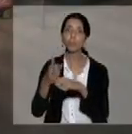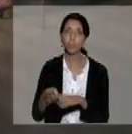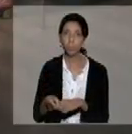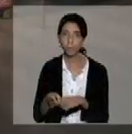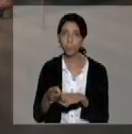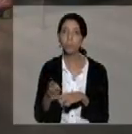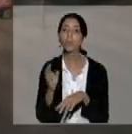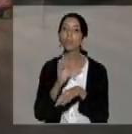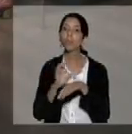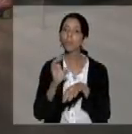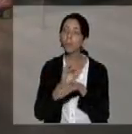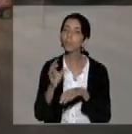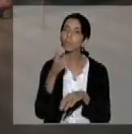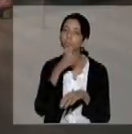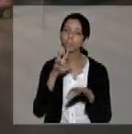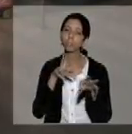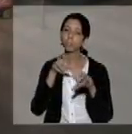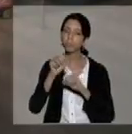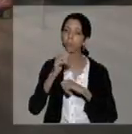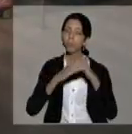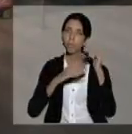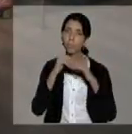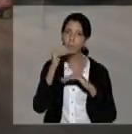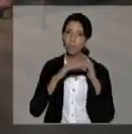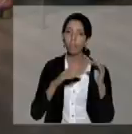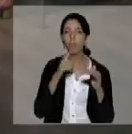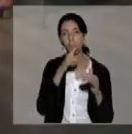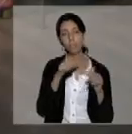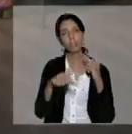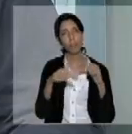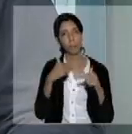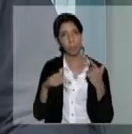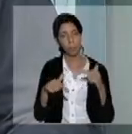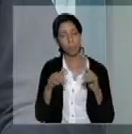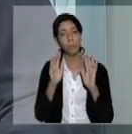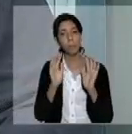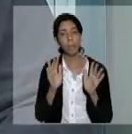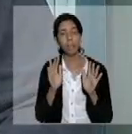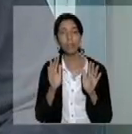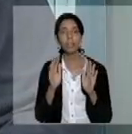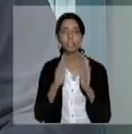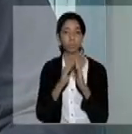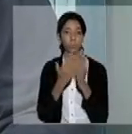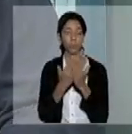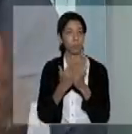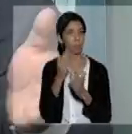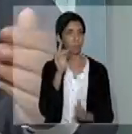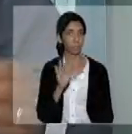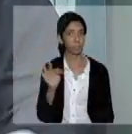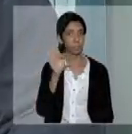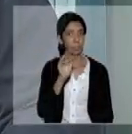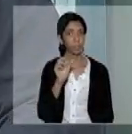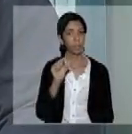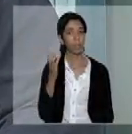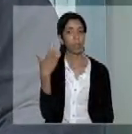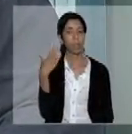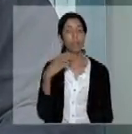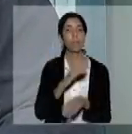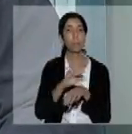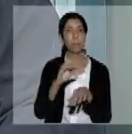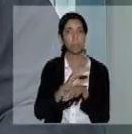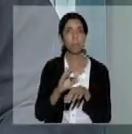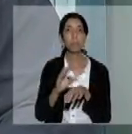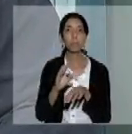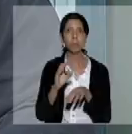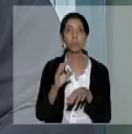para encontrar essa formação profissional no mercado de trabalho. Já no ensino superior, nós acabamos de ter agora o curso